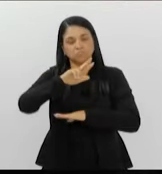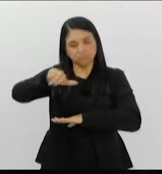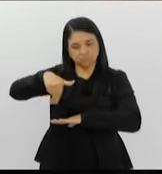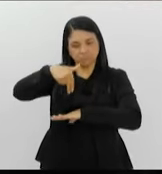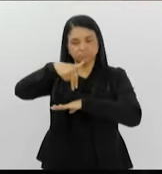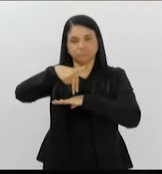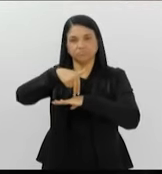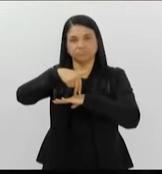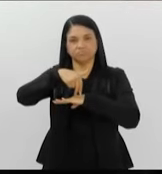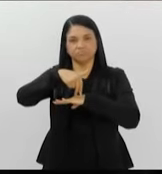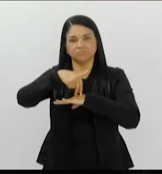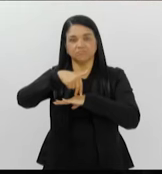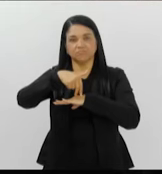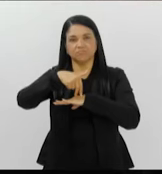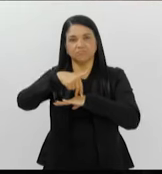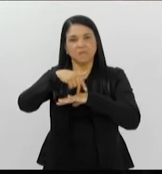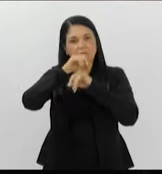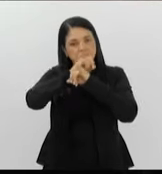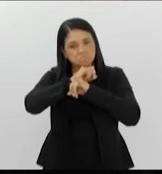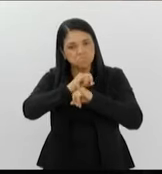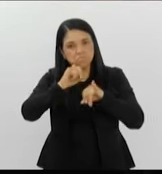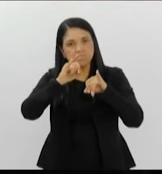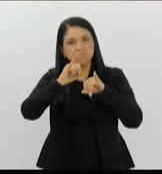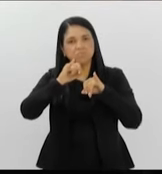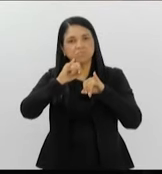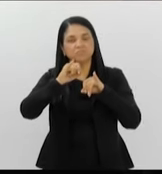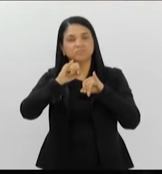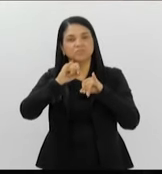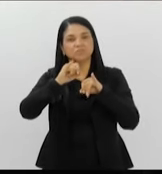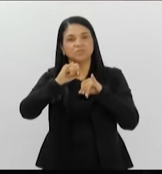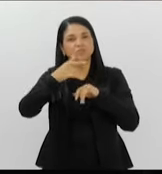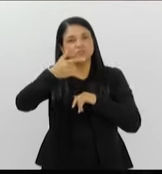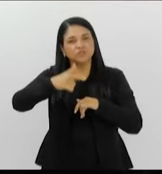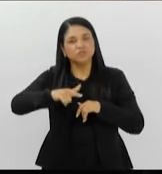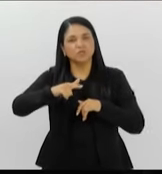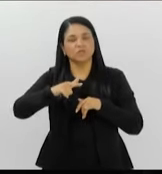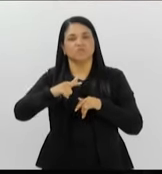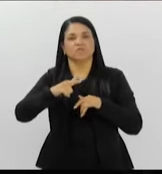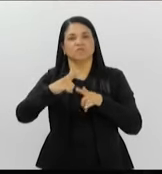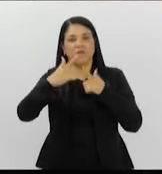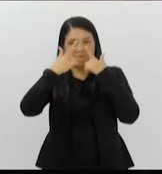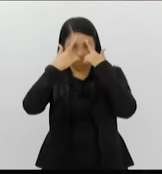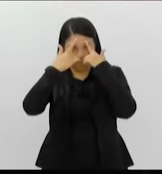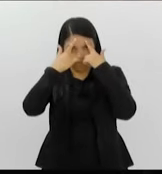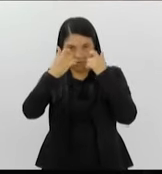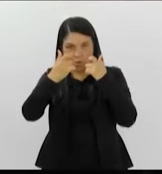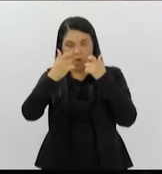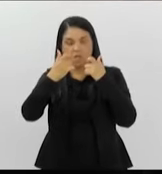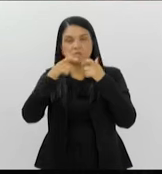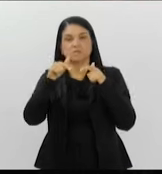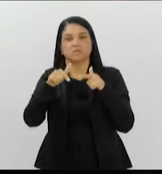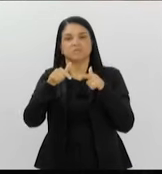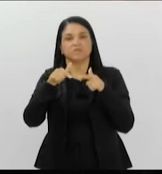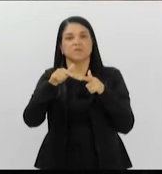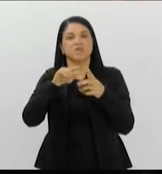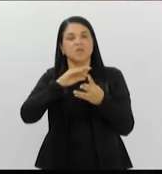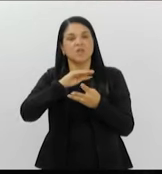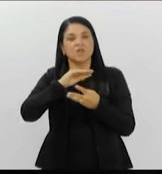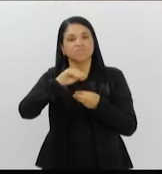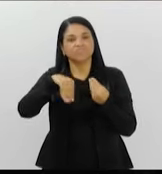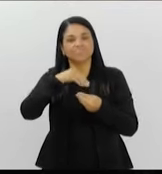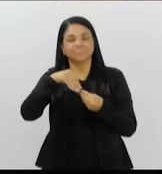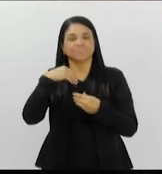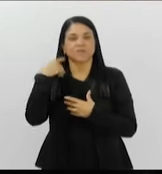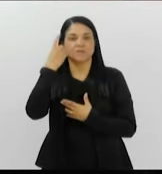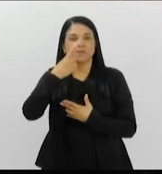hoje para falar de mais um episódio de violência envolvendo o deputado Rodrigo